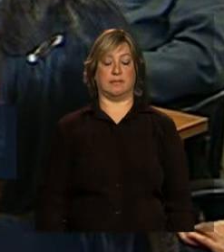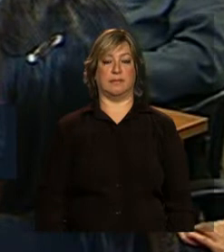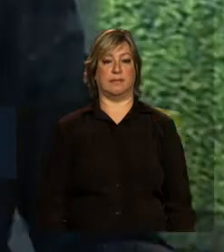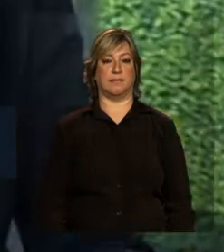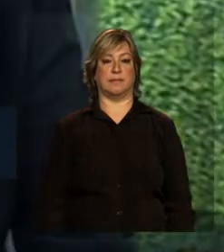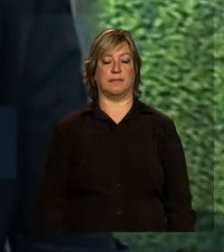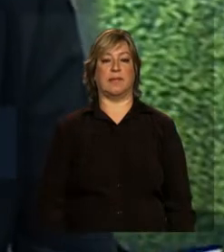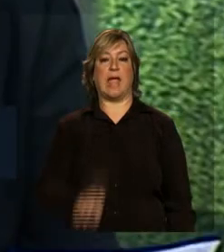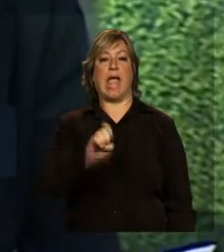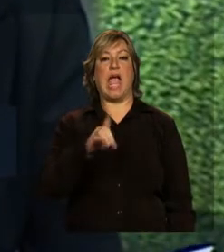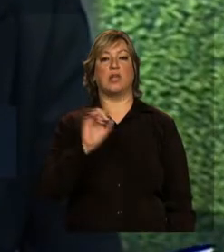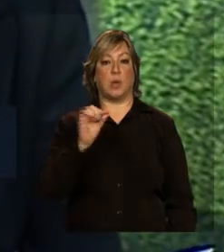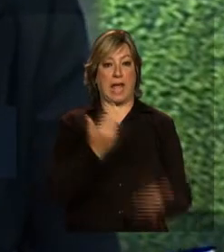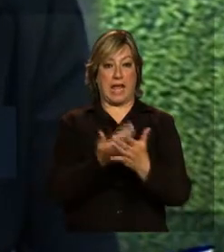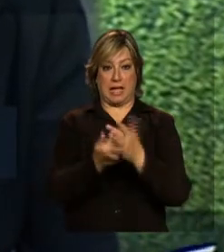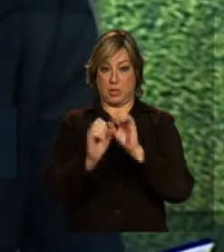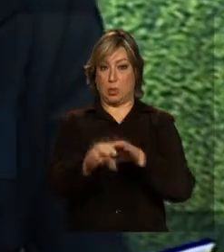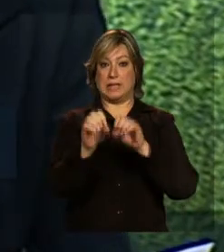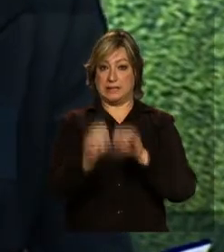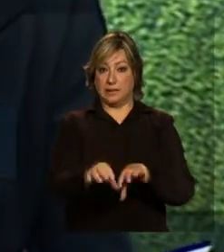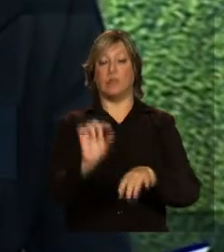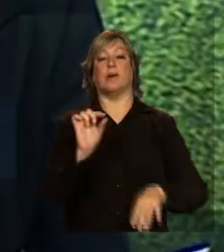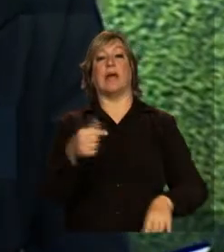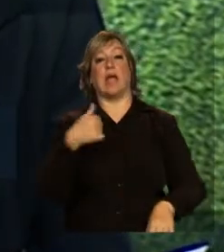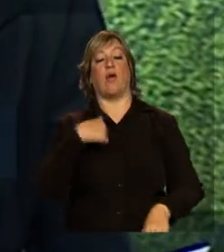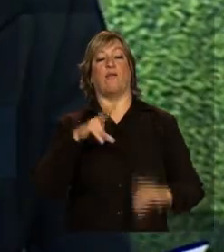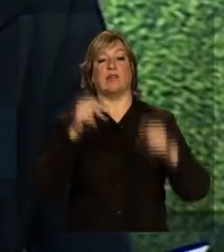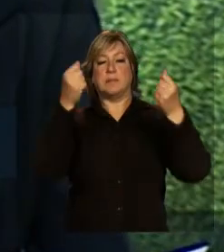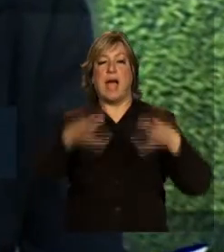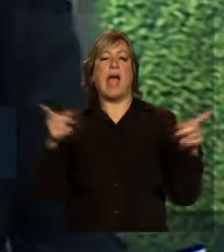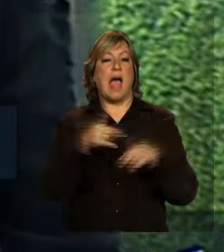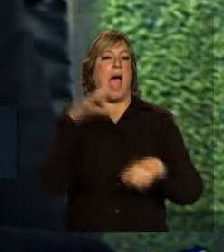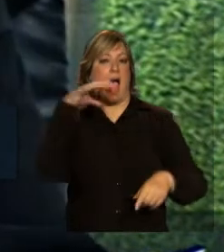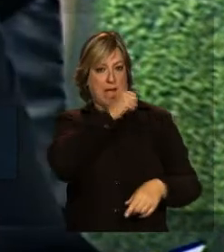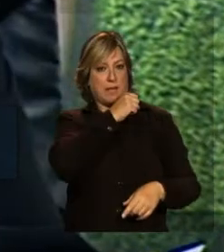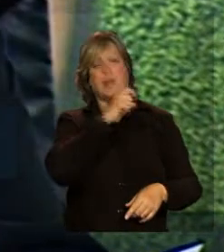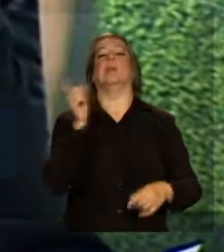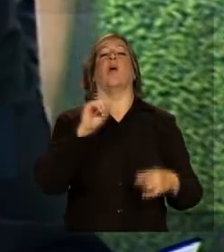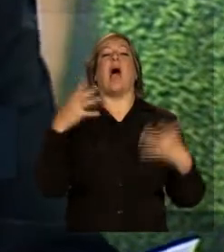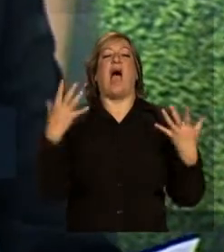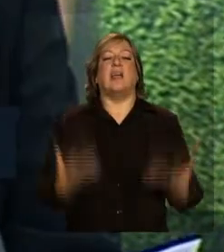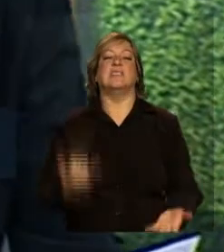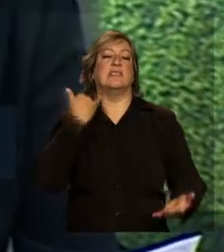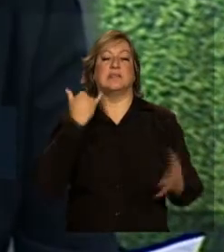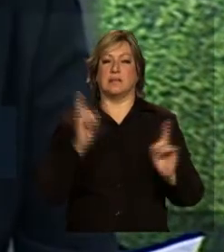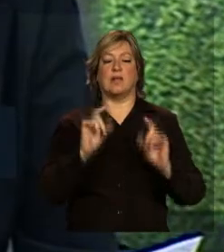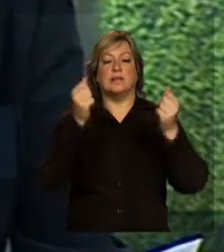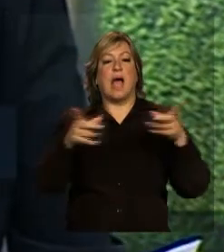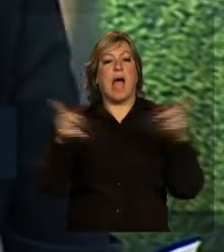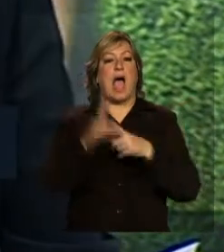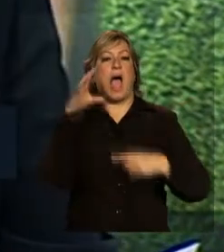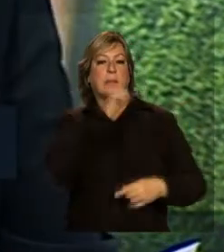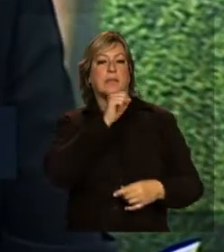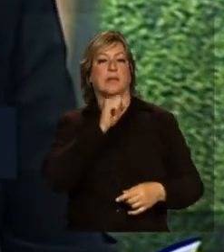No eixo educação, e eu farei uma apresentação muito breve não exaustiva, sem citar